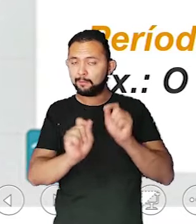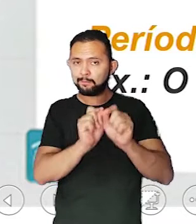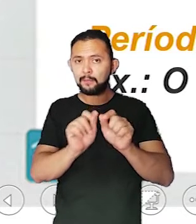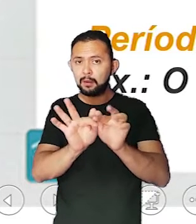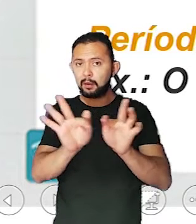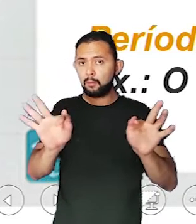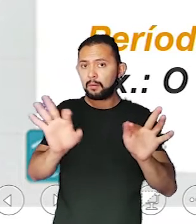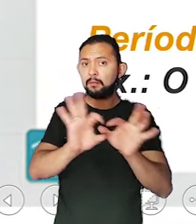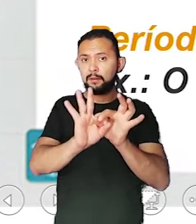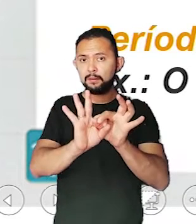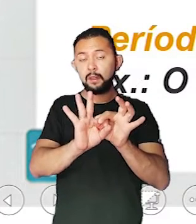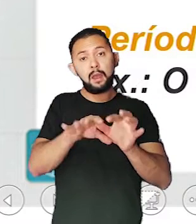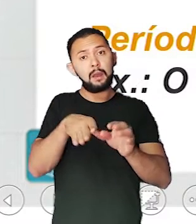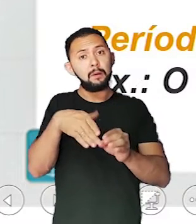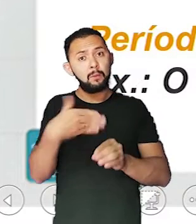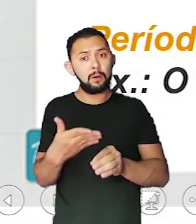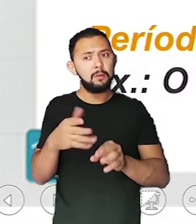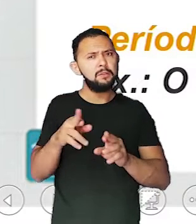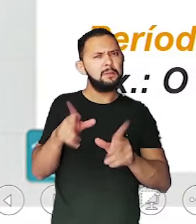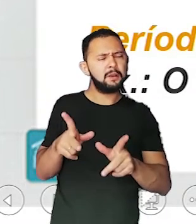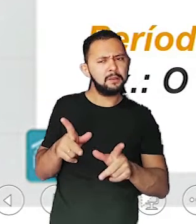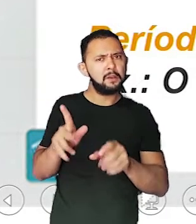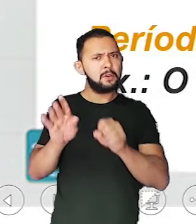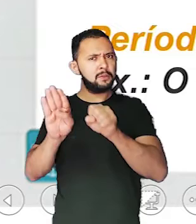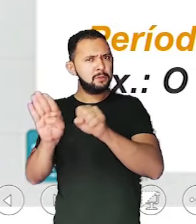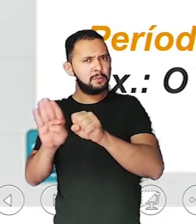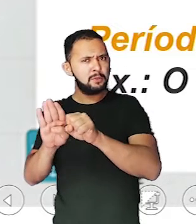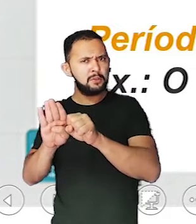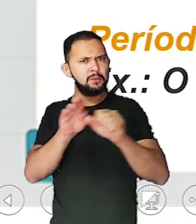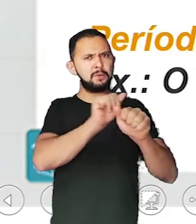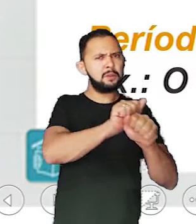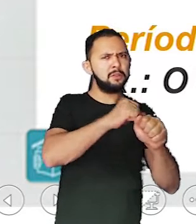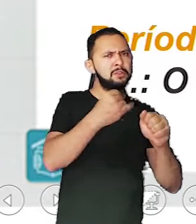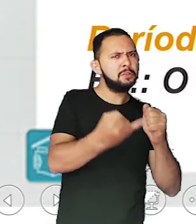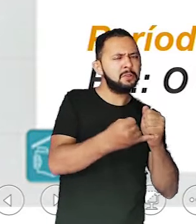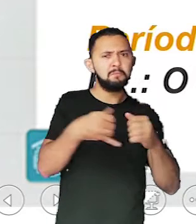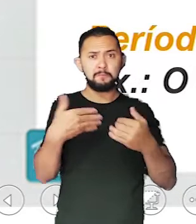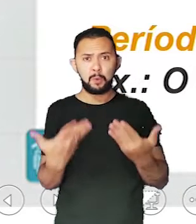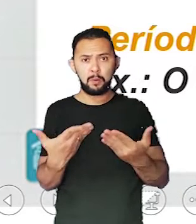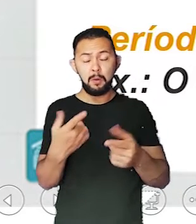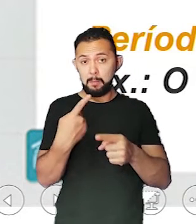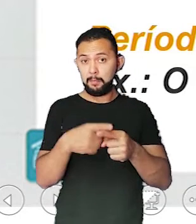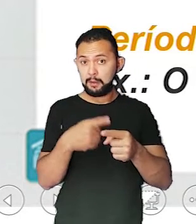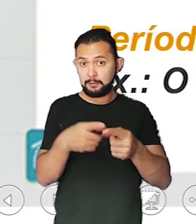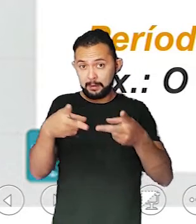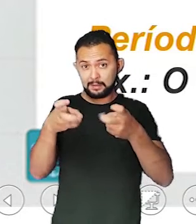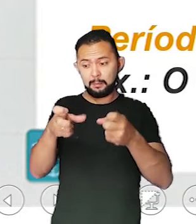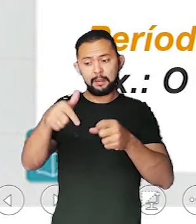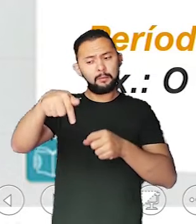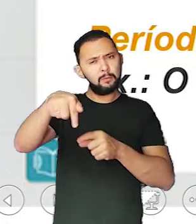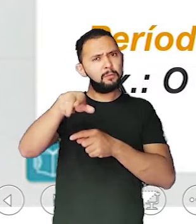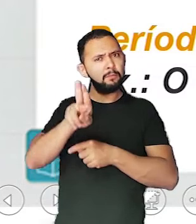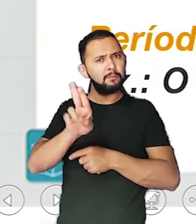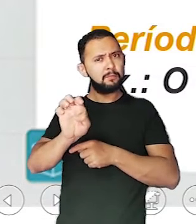como é que eu vou saber que é adjetivo e não substantivo, professor? Galera, esse que aqui já vai ter uma função diferente, certo?